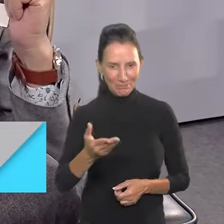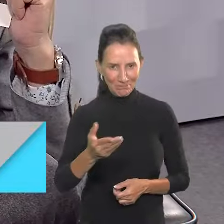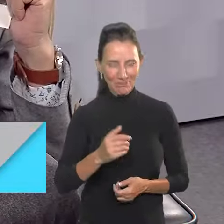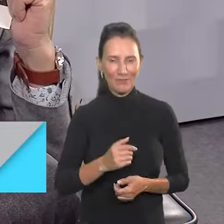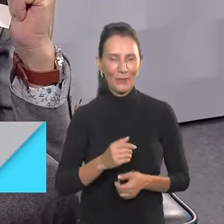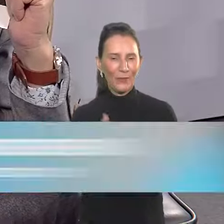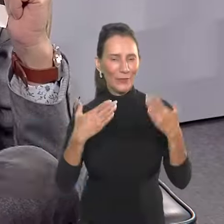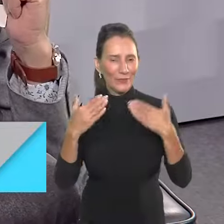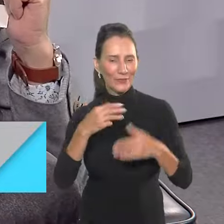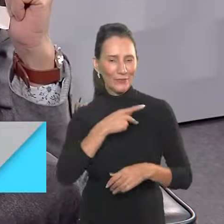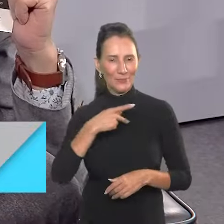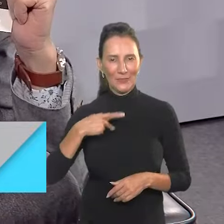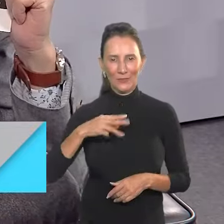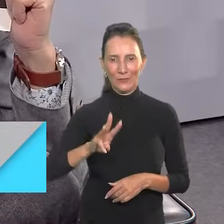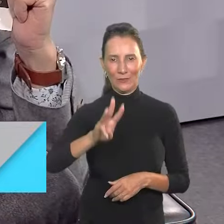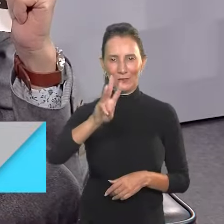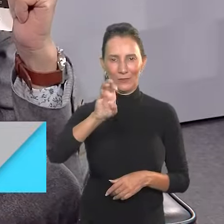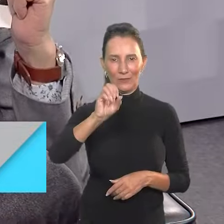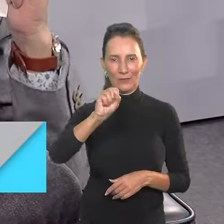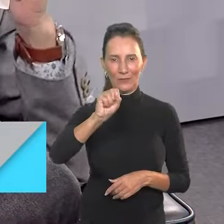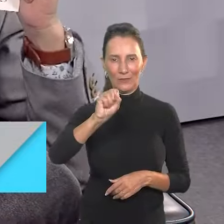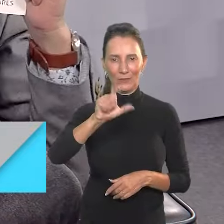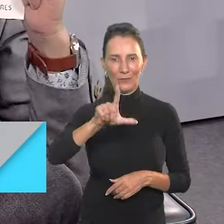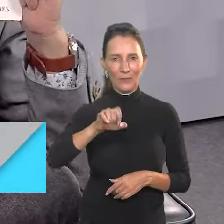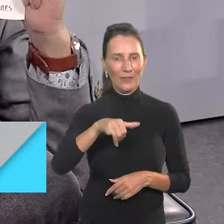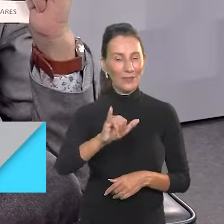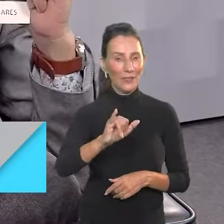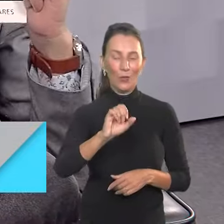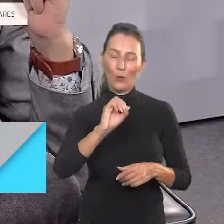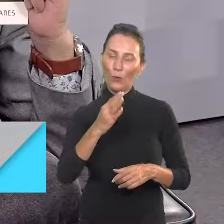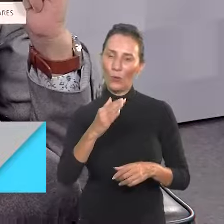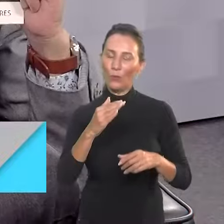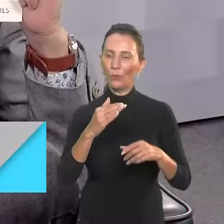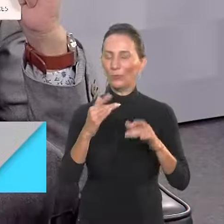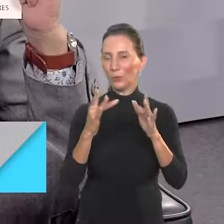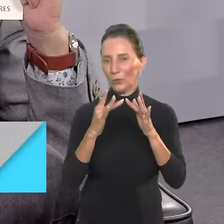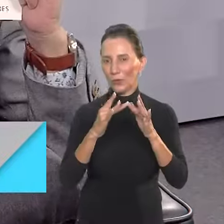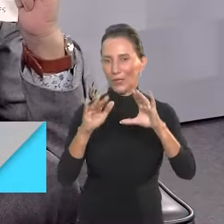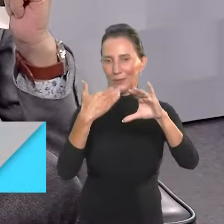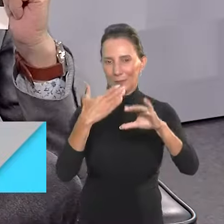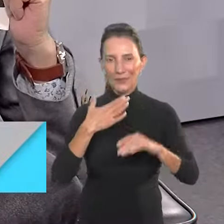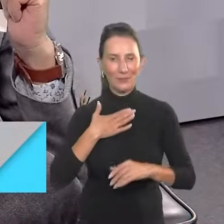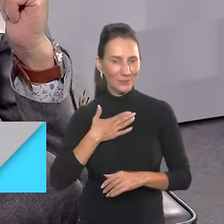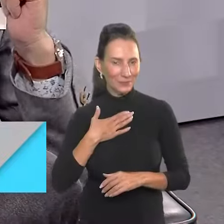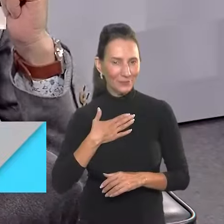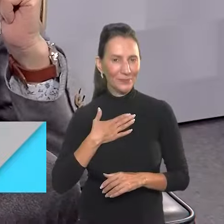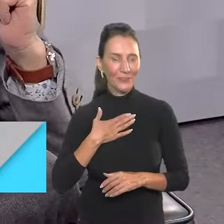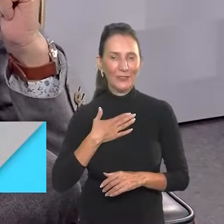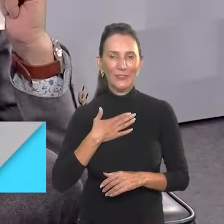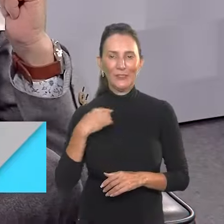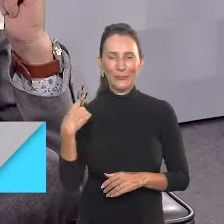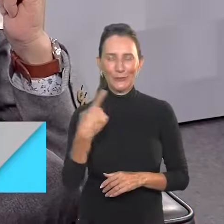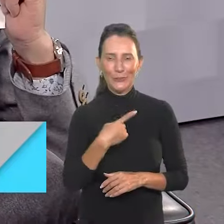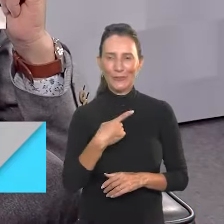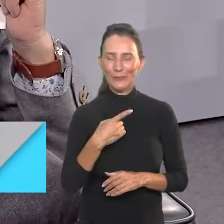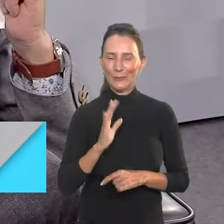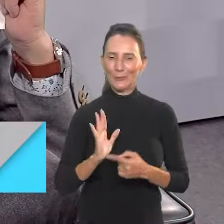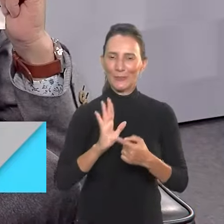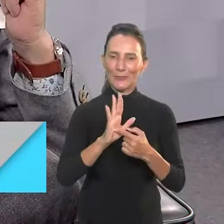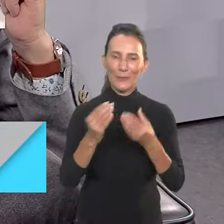Wesley, pode encaminhar um e-mail para mim, Jorge Linhares, e nós te responderemos e mostraremos o caminho